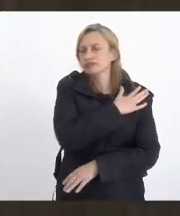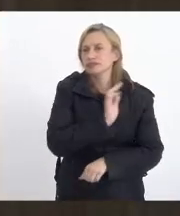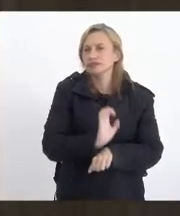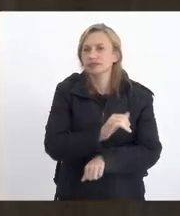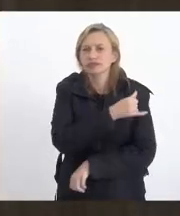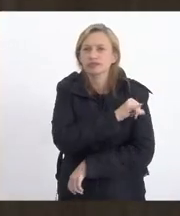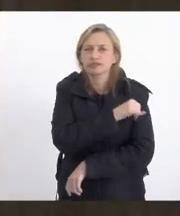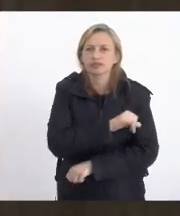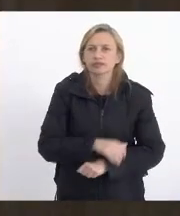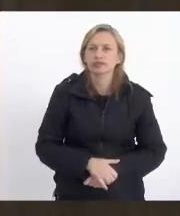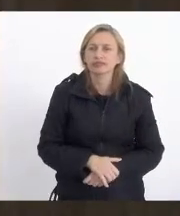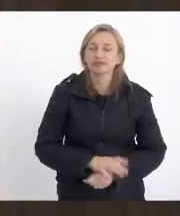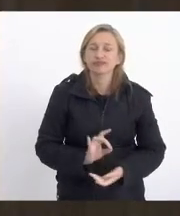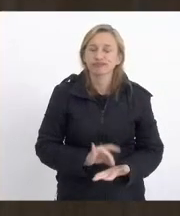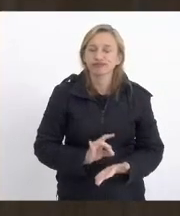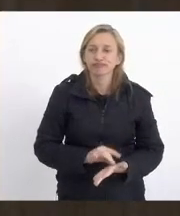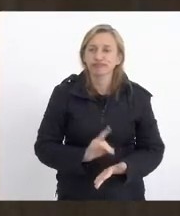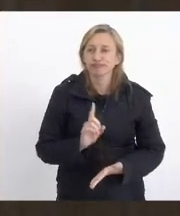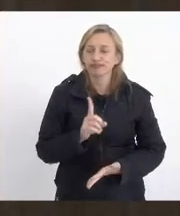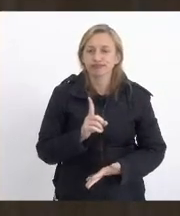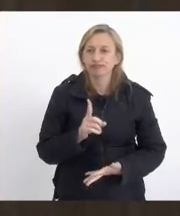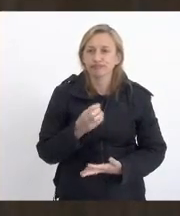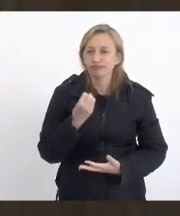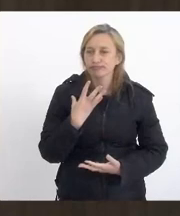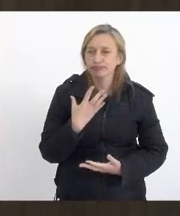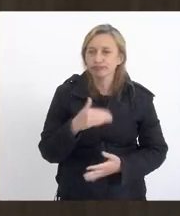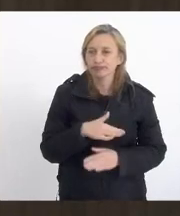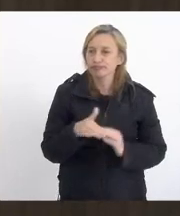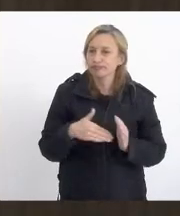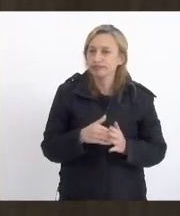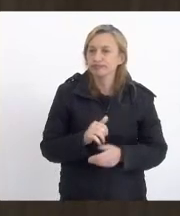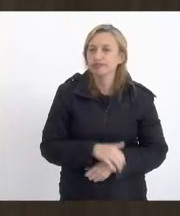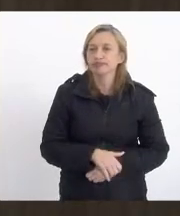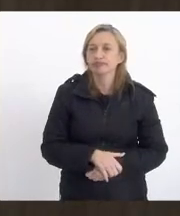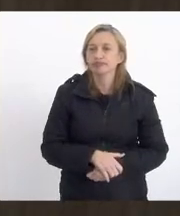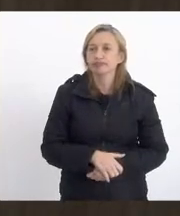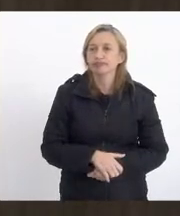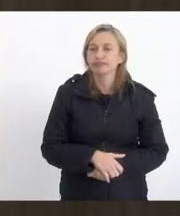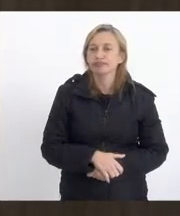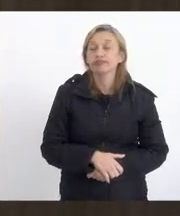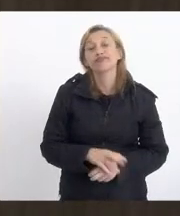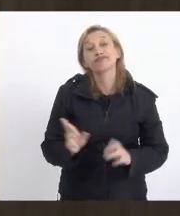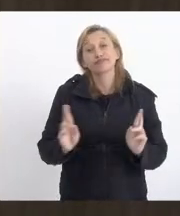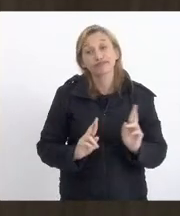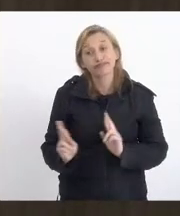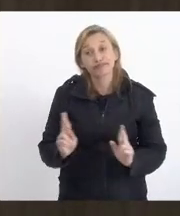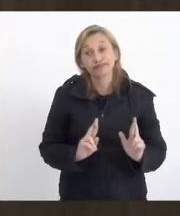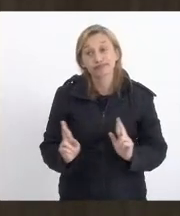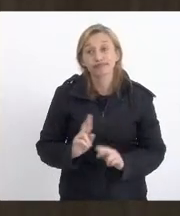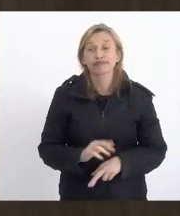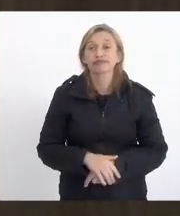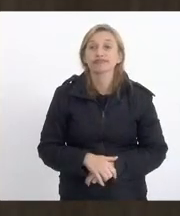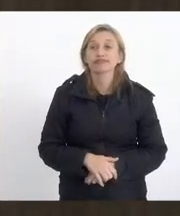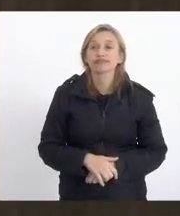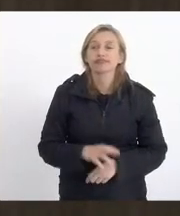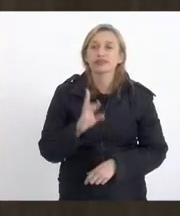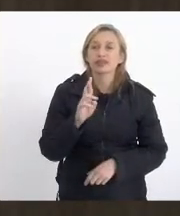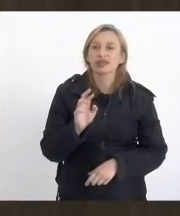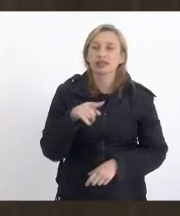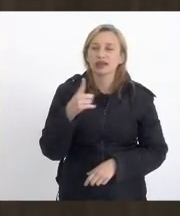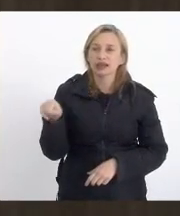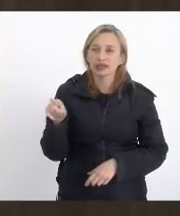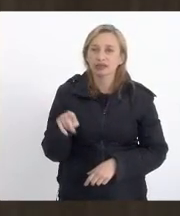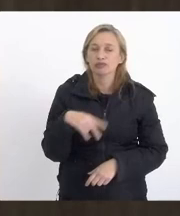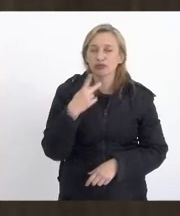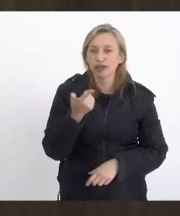de Janeiro, que realmente não está satisfazendo a galera. Em relação aqui à GRAM, eu vou bater